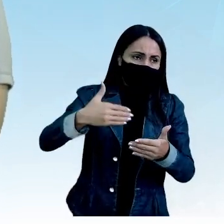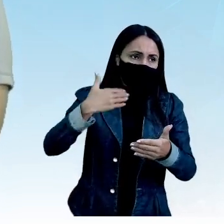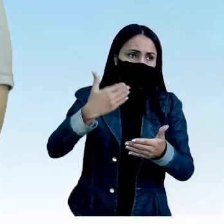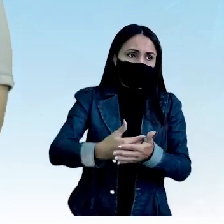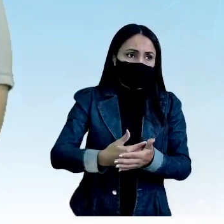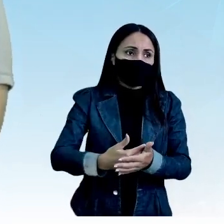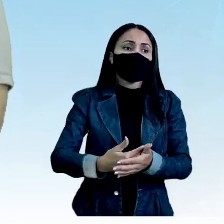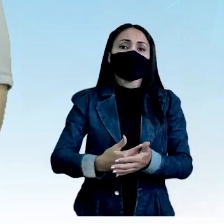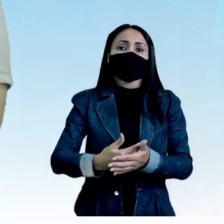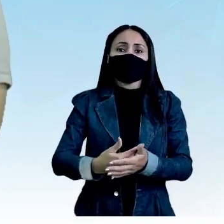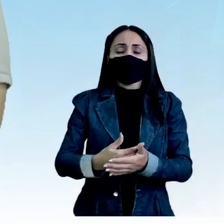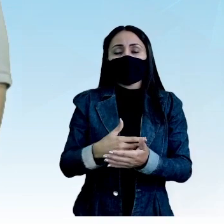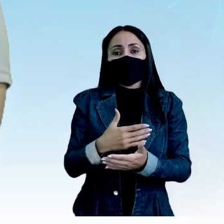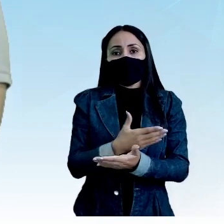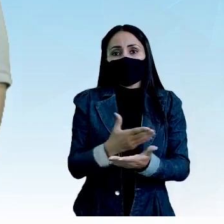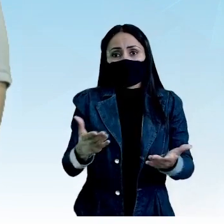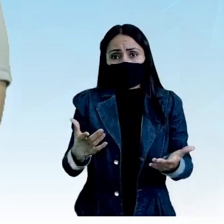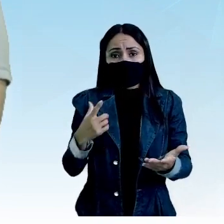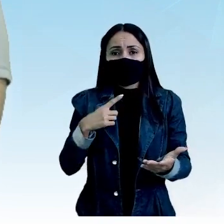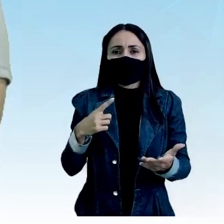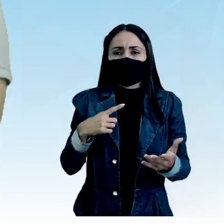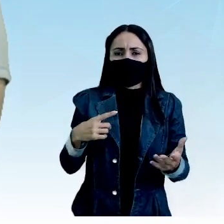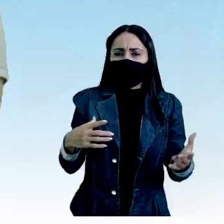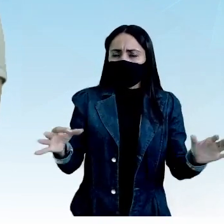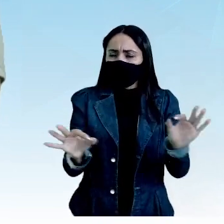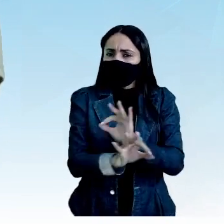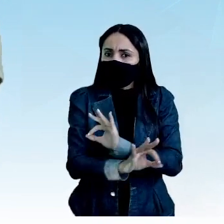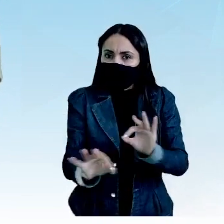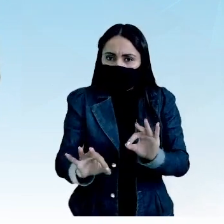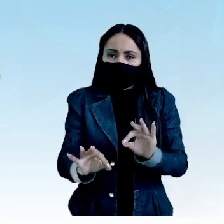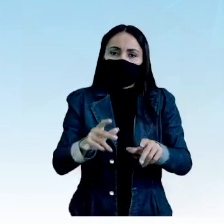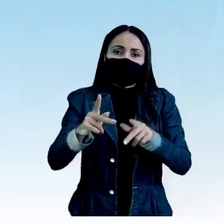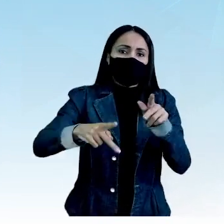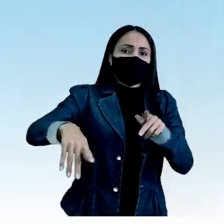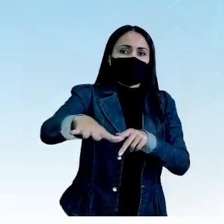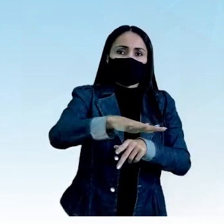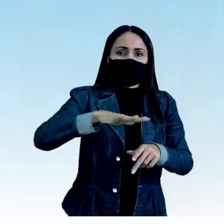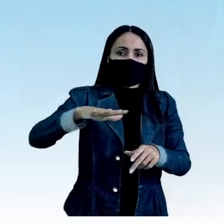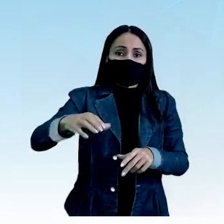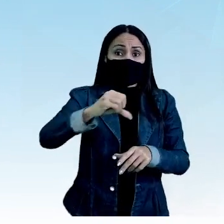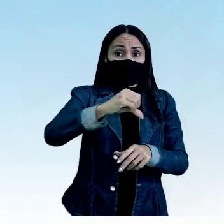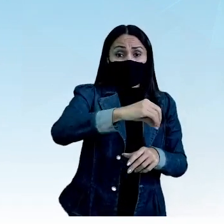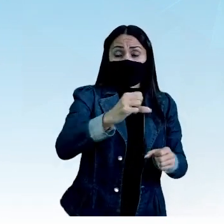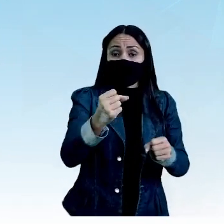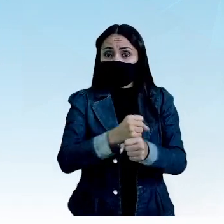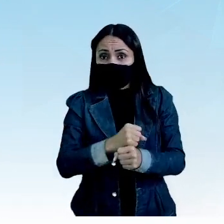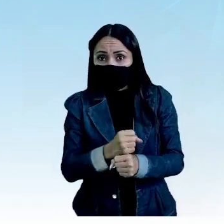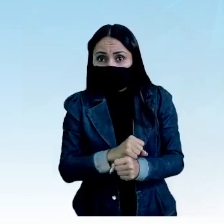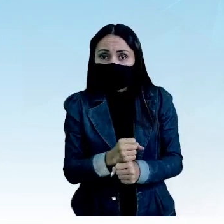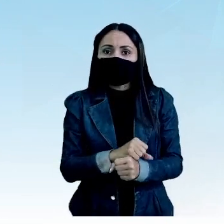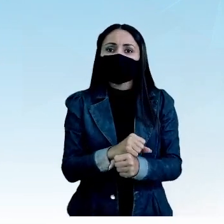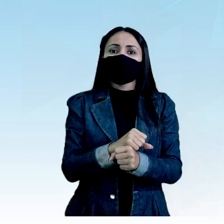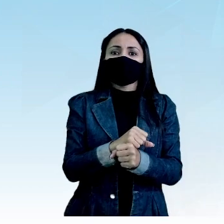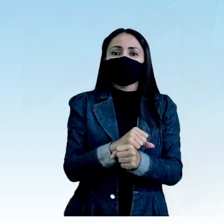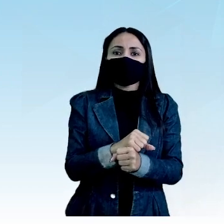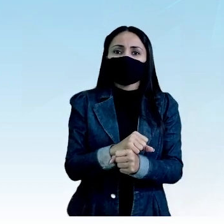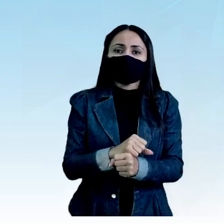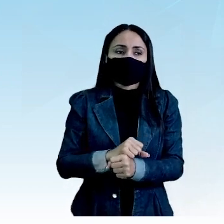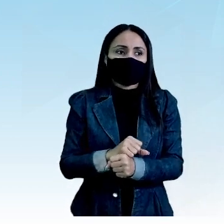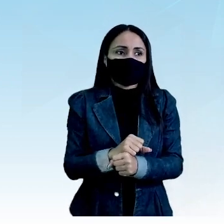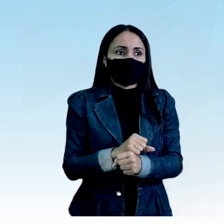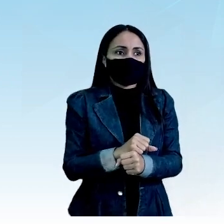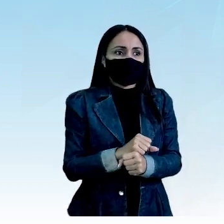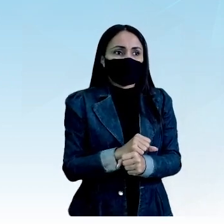até hoje, isso aqui é um fenômeno popular, realmente. É um fenômeno, 90 anos e ainda está saindo, é um fenômeno popular.